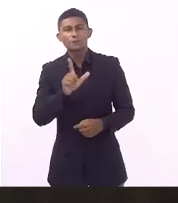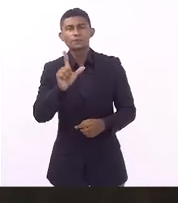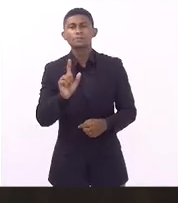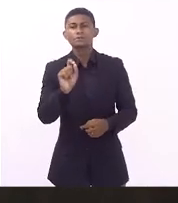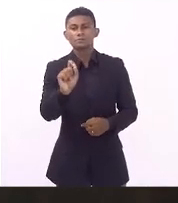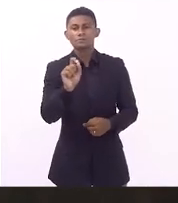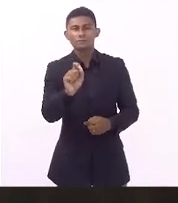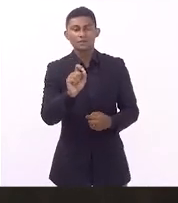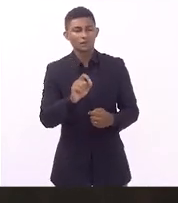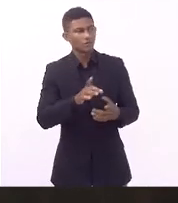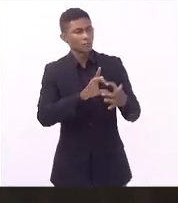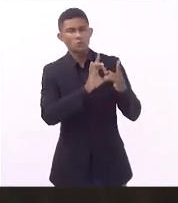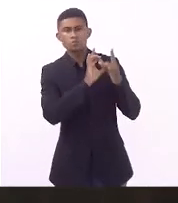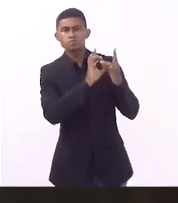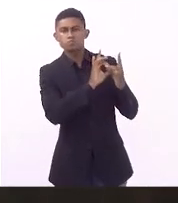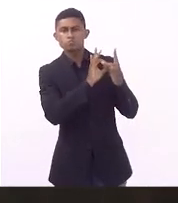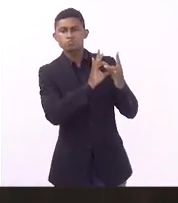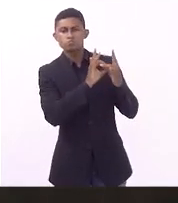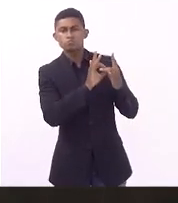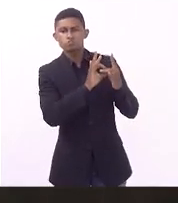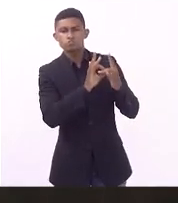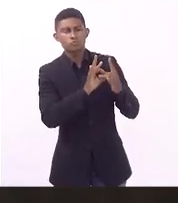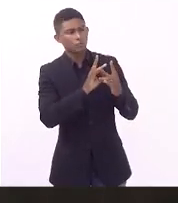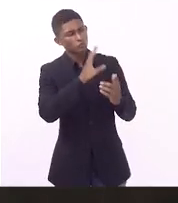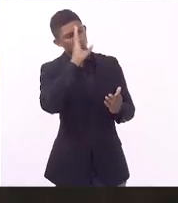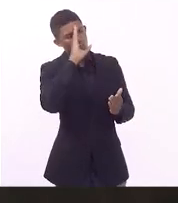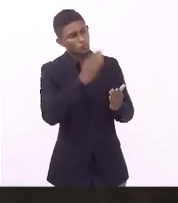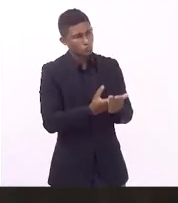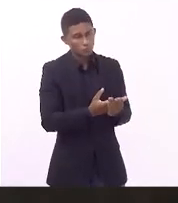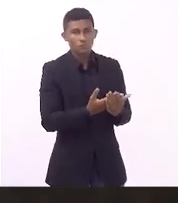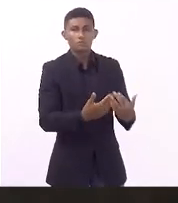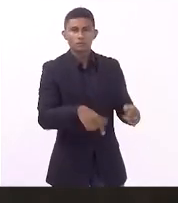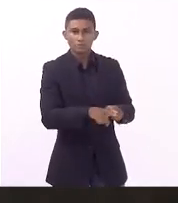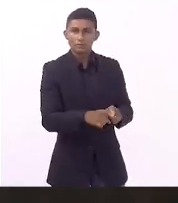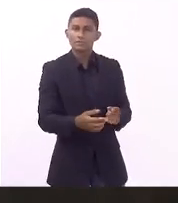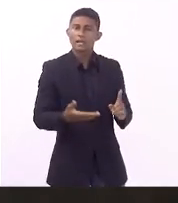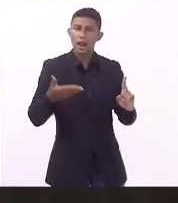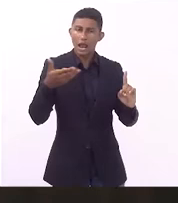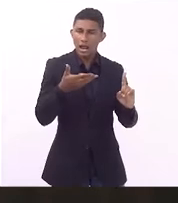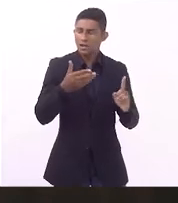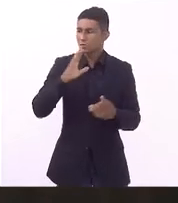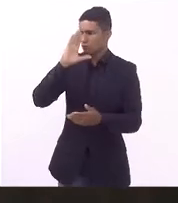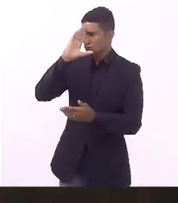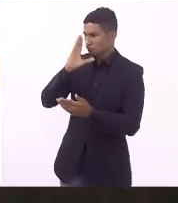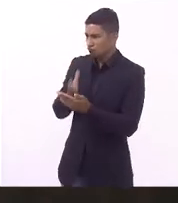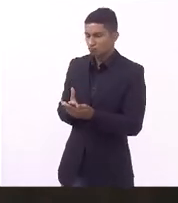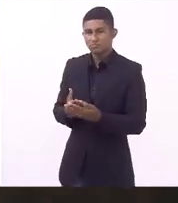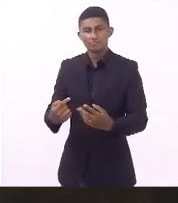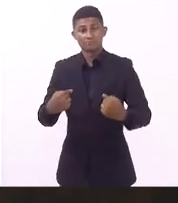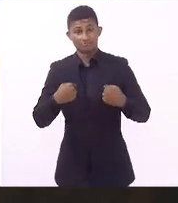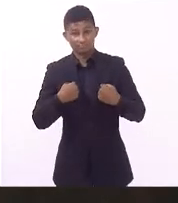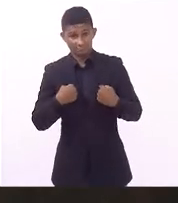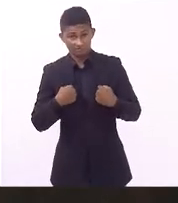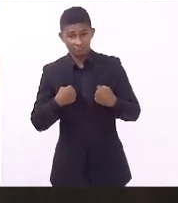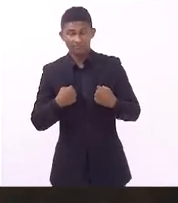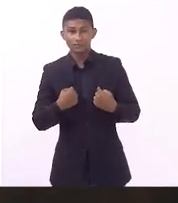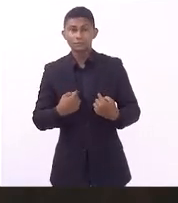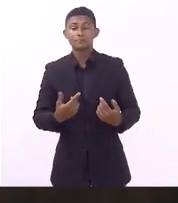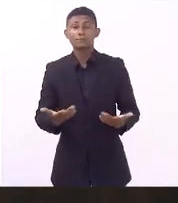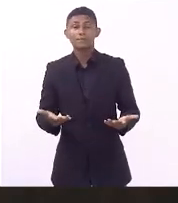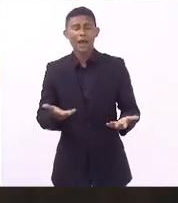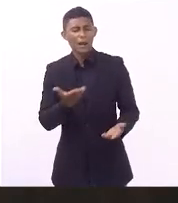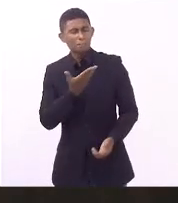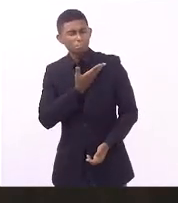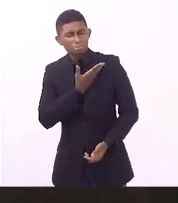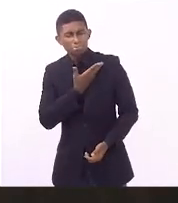sólida convivência política, de confiança política, de camaradagem política, como construiu uma sólida amizade